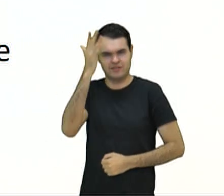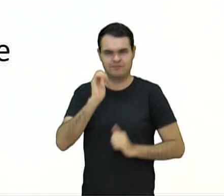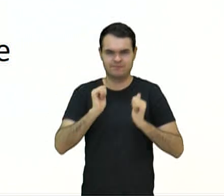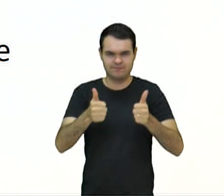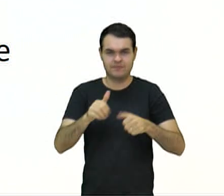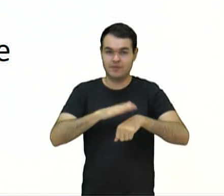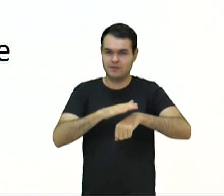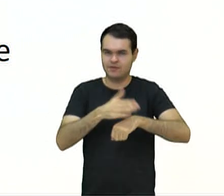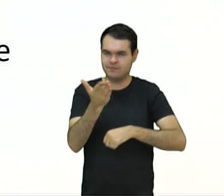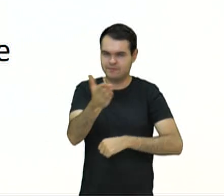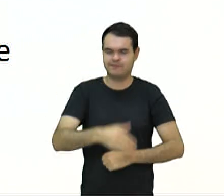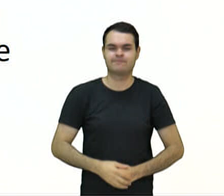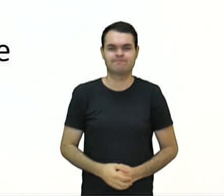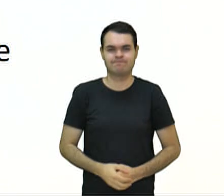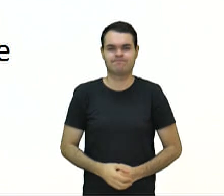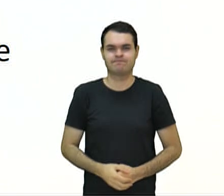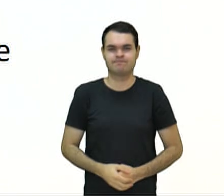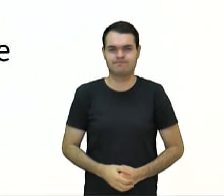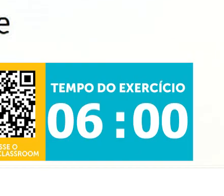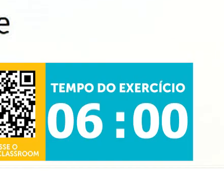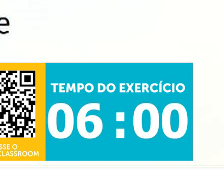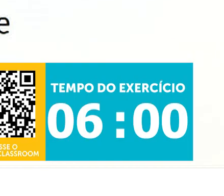beleza? Reloginho na tela para vocês.